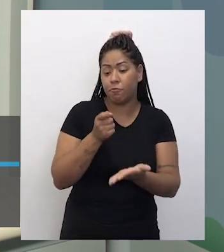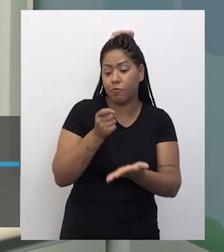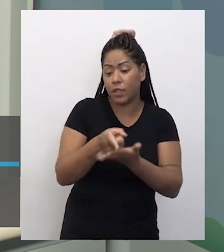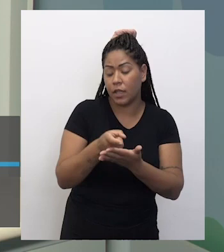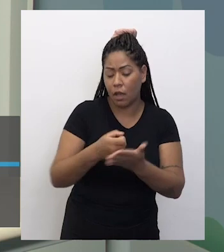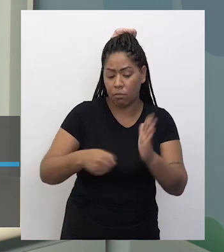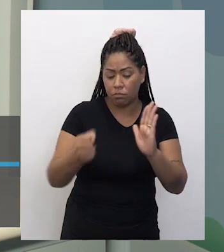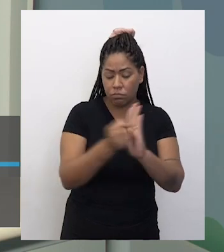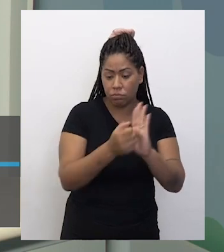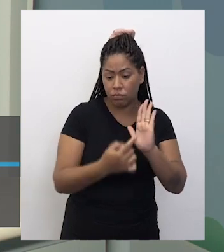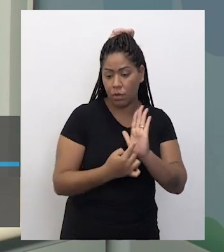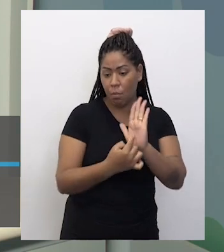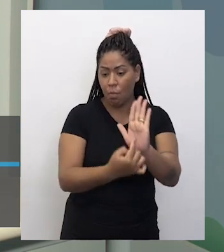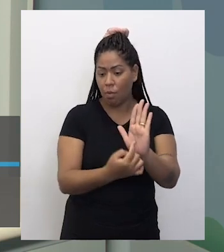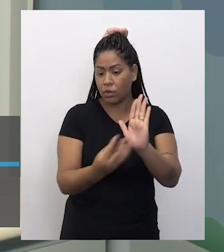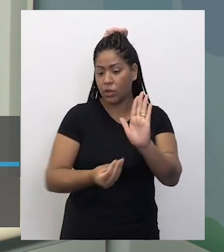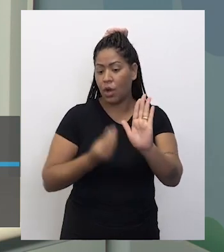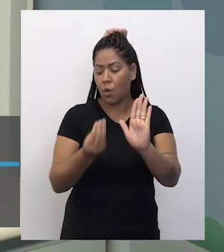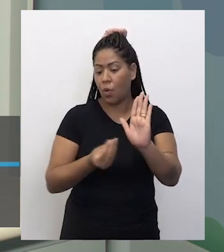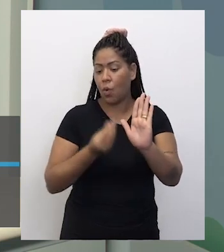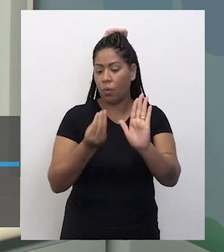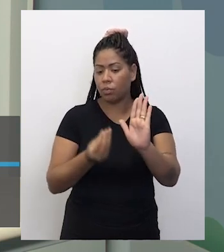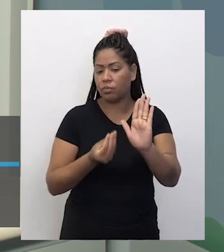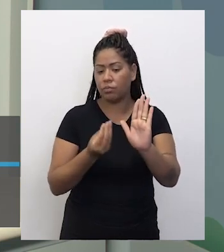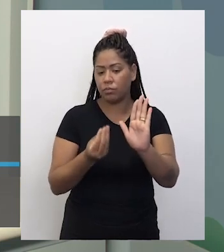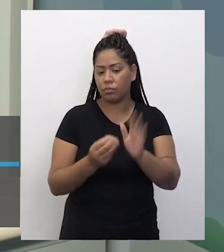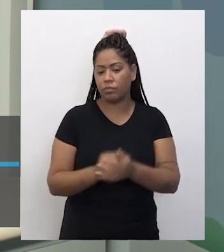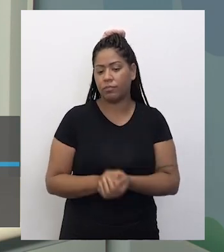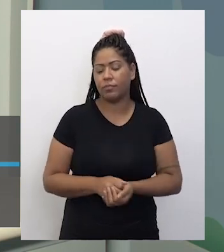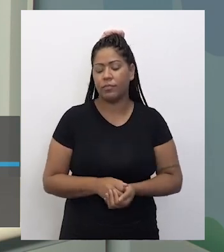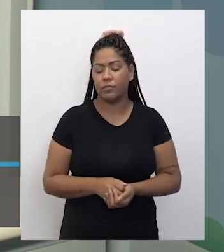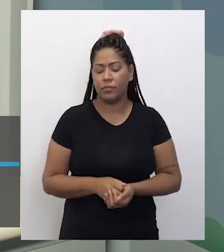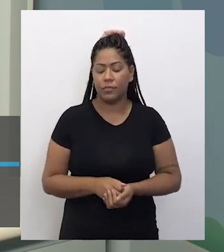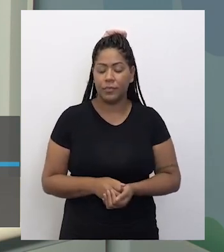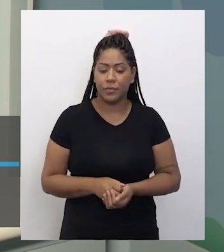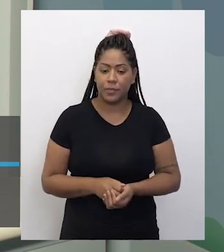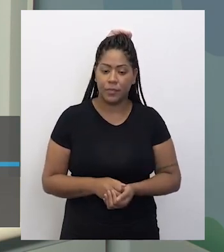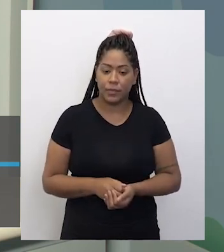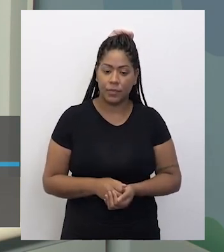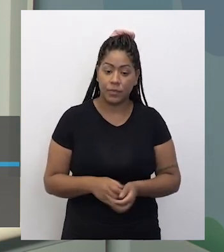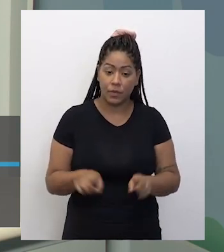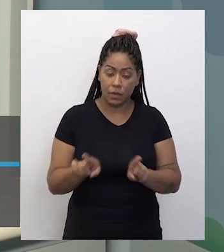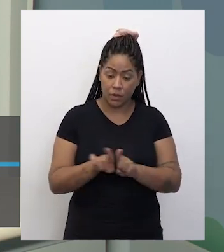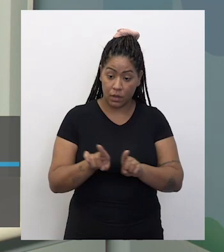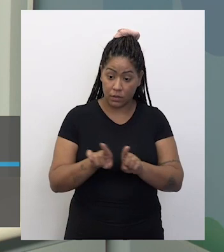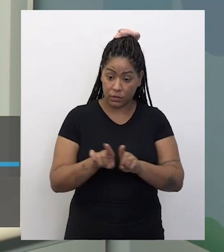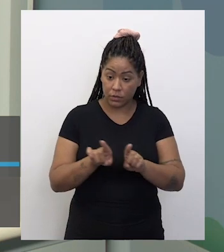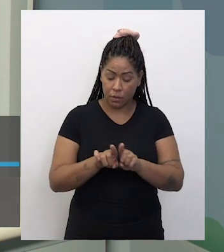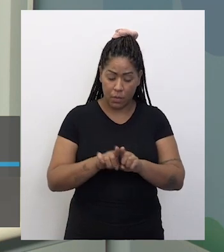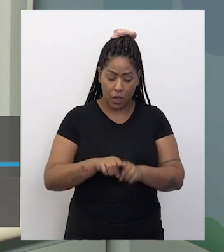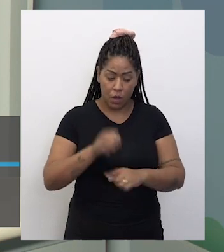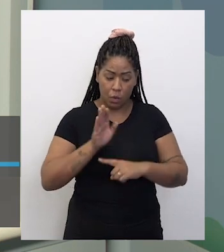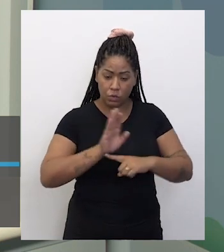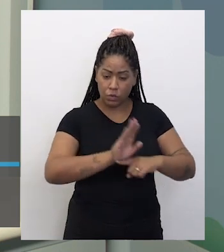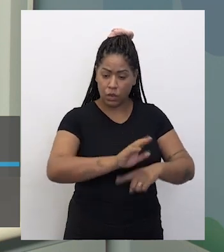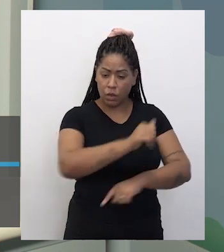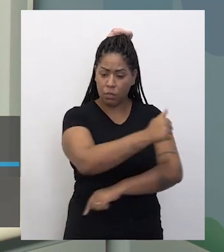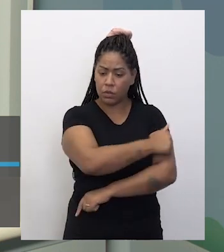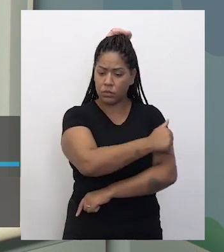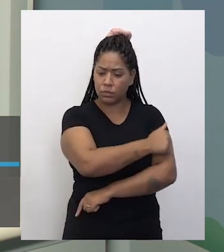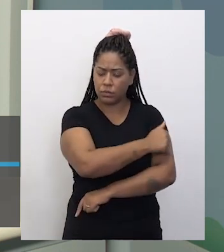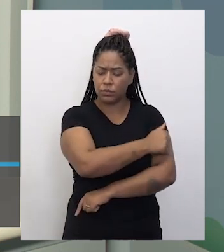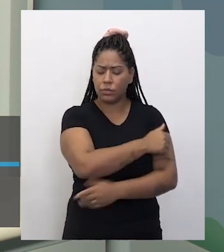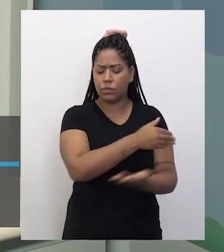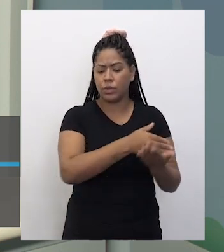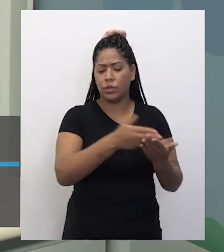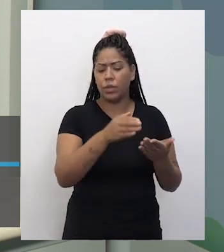marca. Tanto que eu pedi a definição para uma aluna, né, que ajudou bastante, formada em marketing, propaganda, né, propaganda, marketing e agora